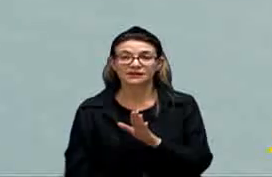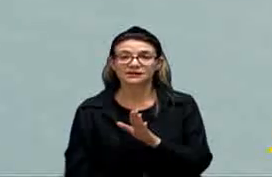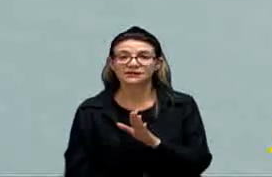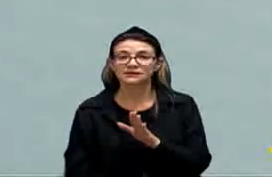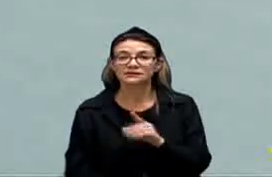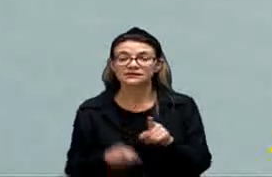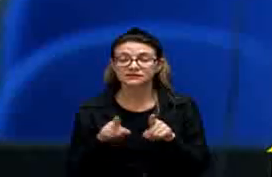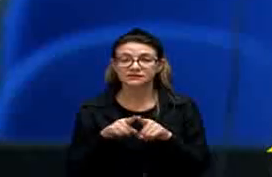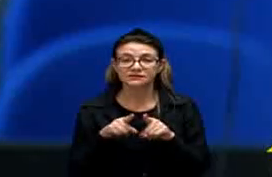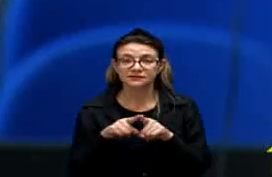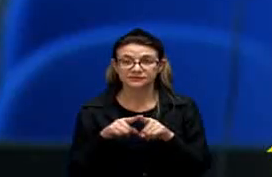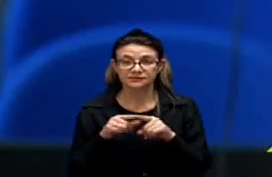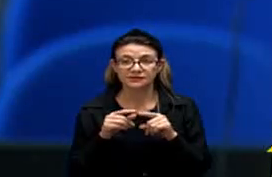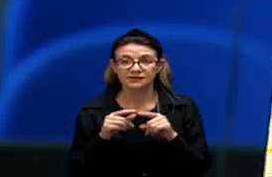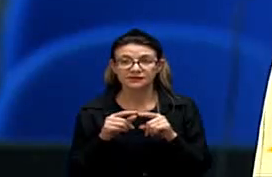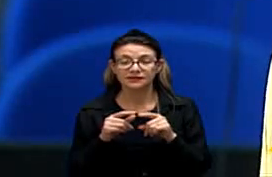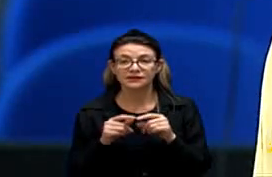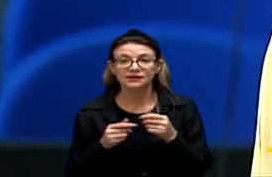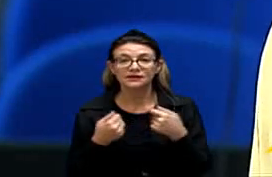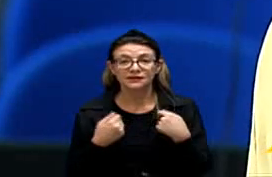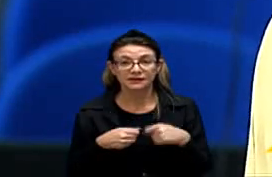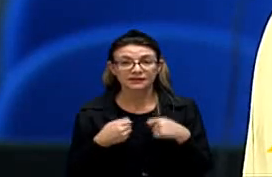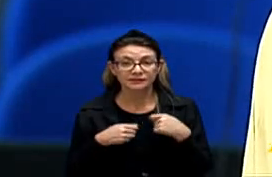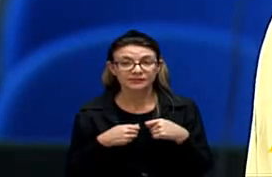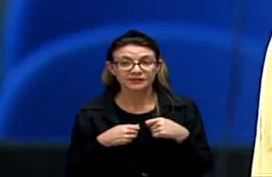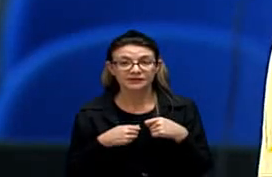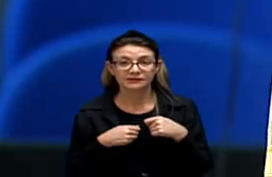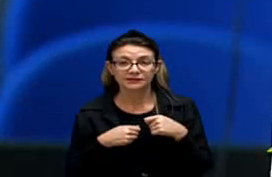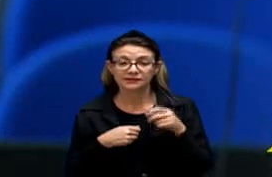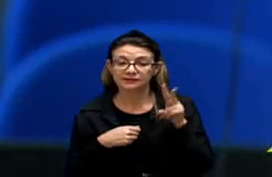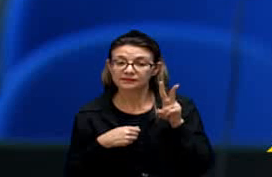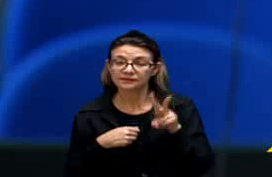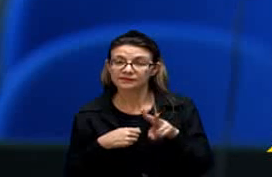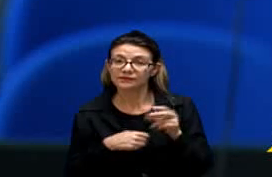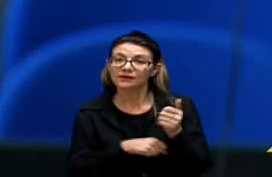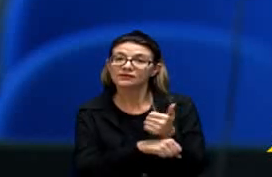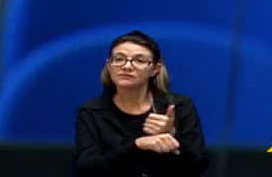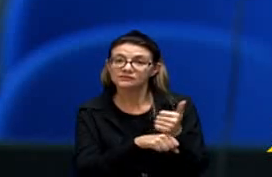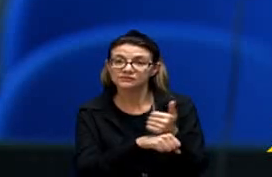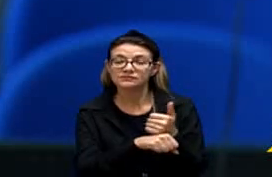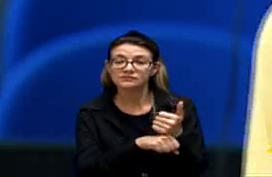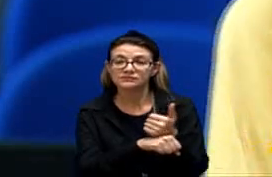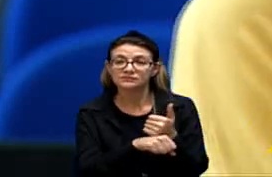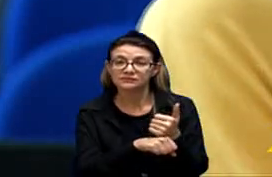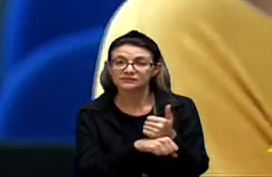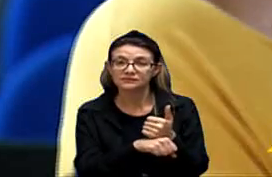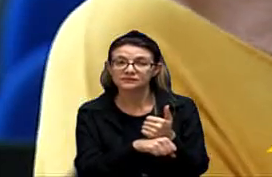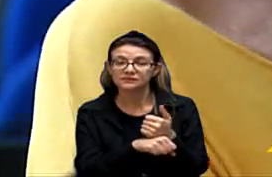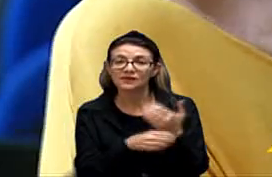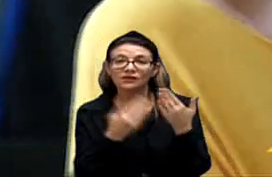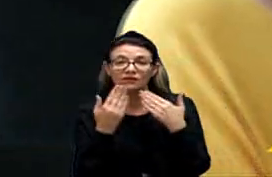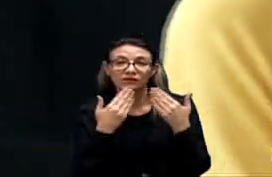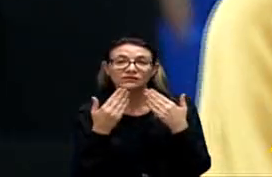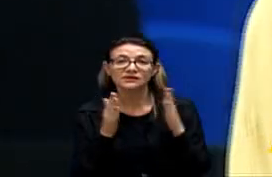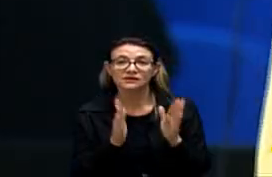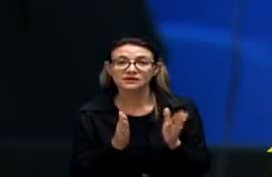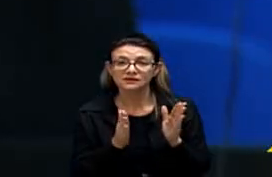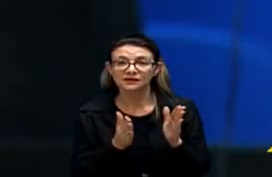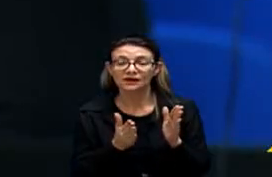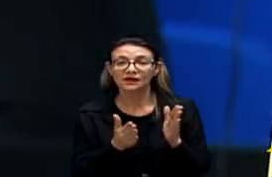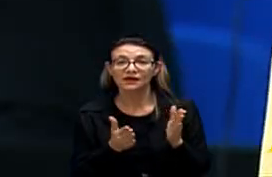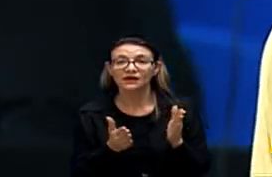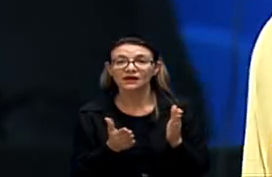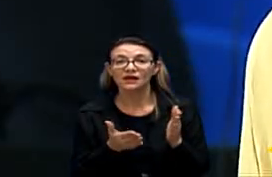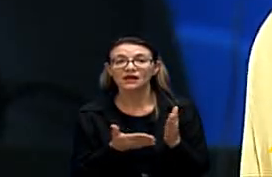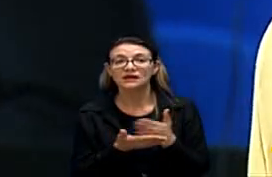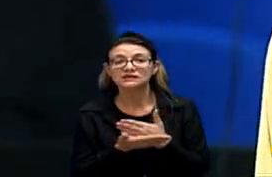vereadora a gente precisa ter um olar para esse profissional muitos dele Eu já conversei com alguns eles falam Olha a gente colocou porque a gente precisa